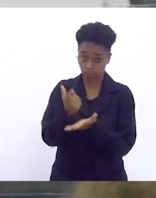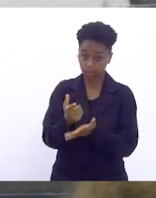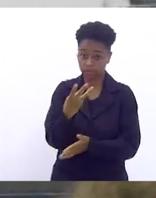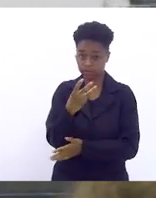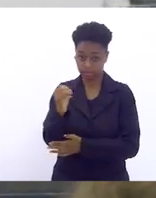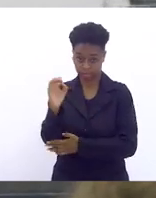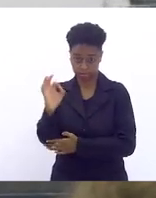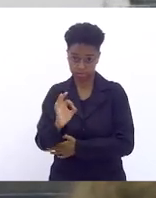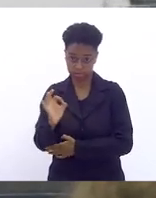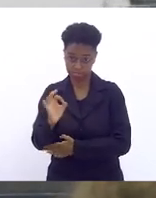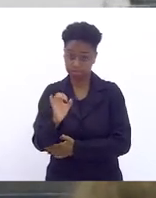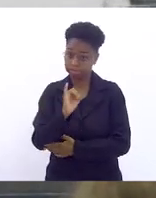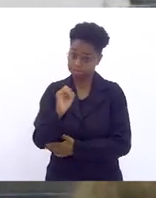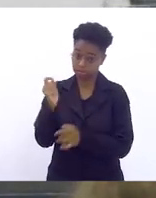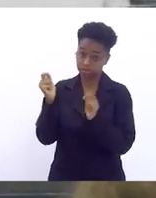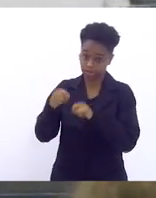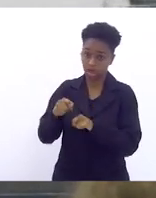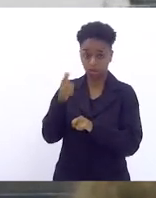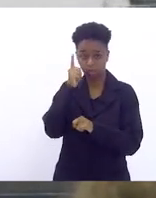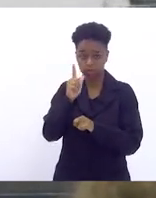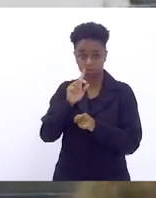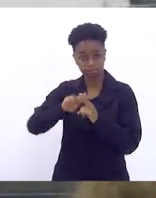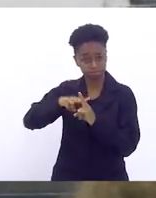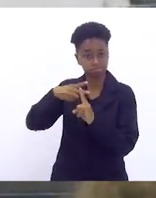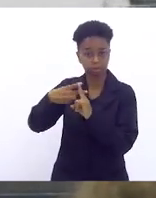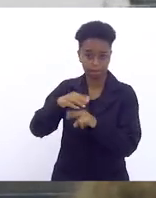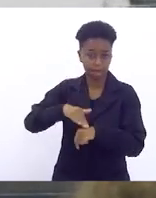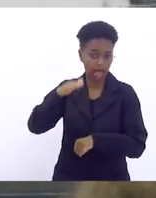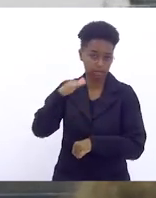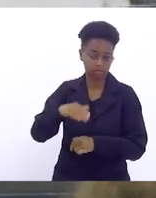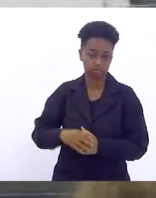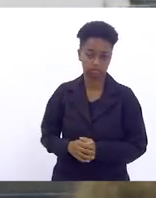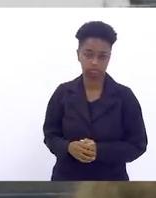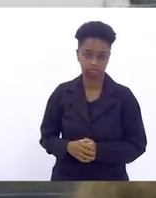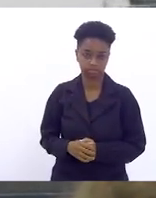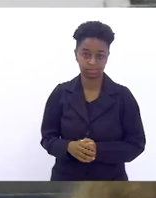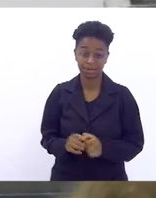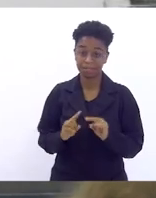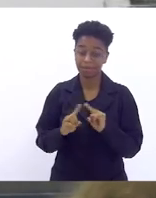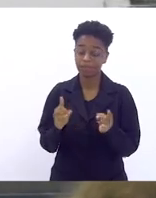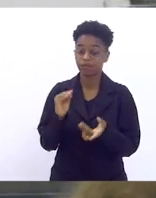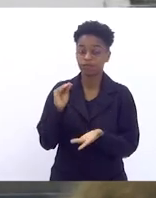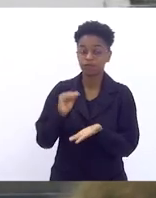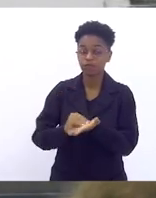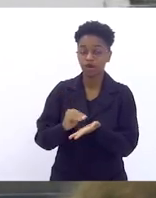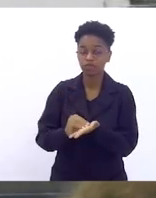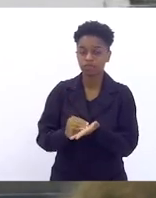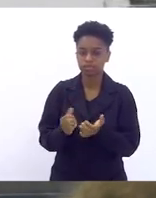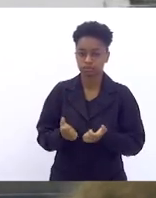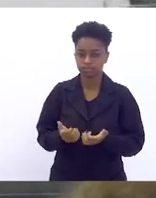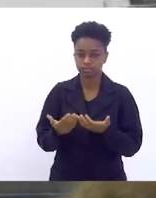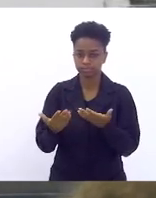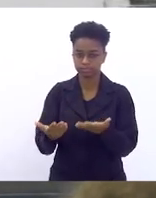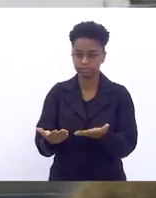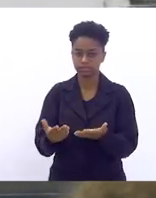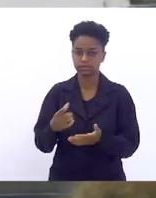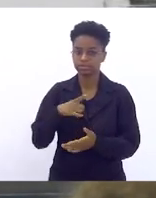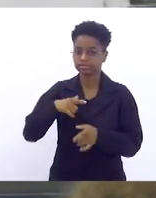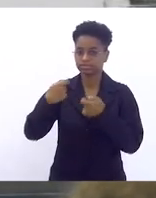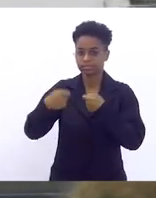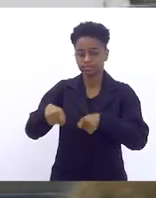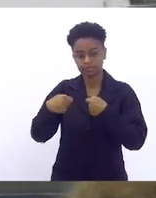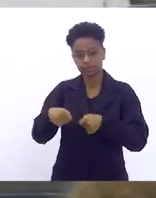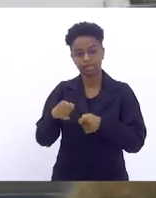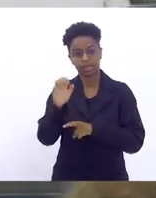30% se possível ampliar comprar Amado que os 30% mas falta oferta tem a demanda do Estado